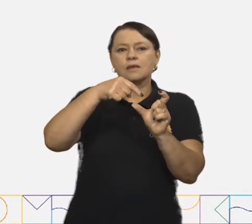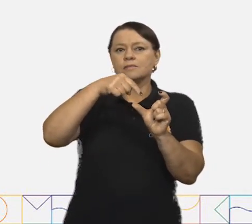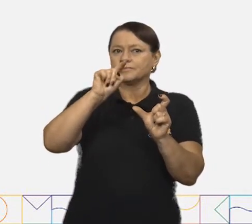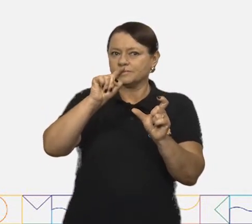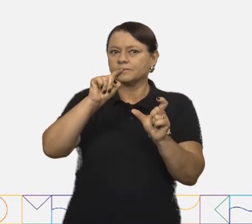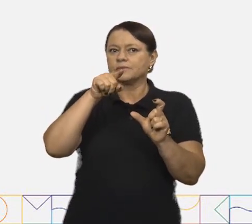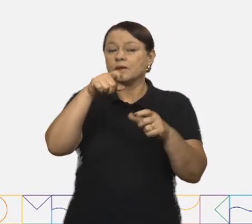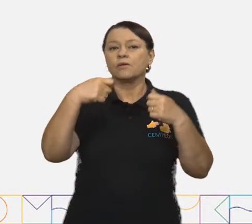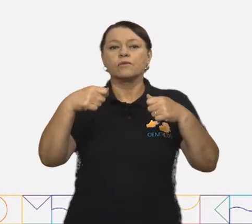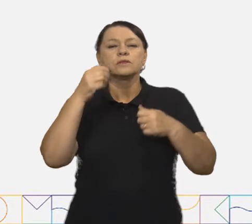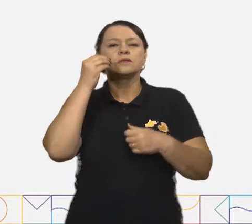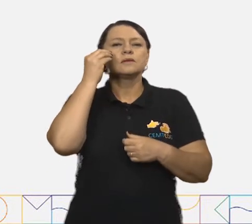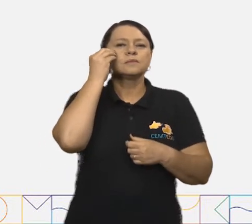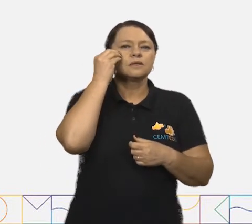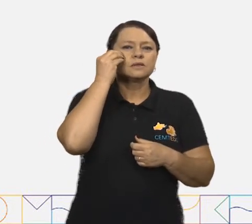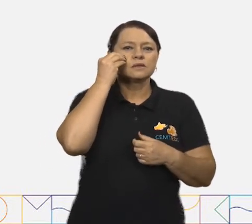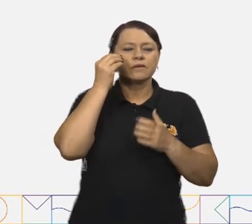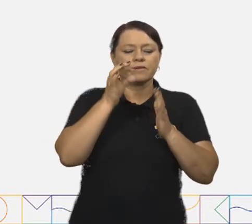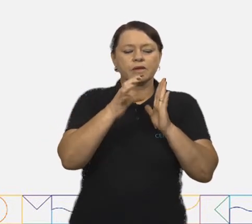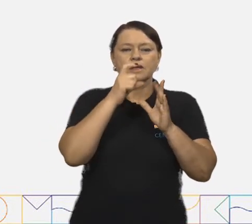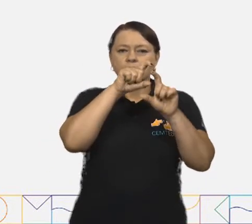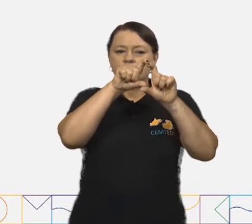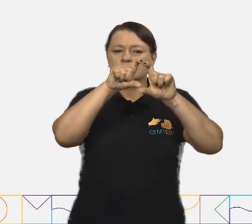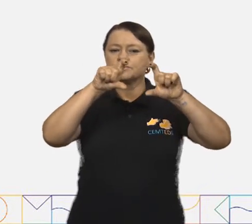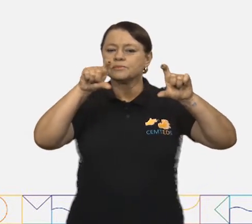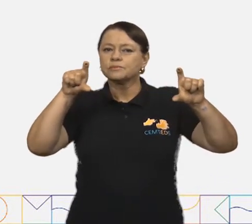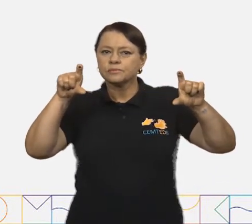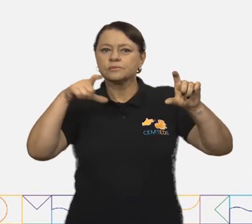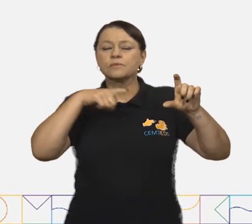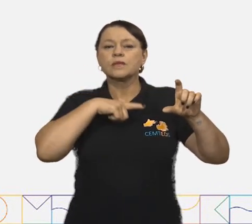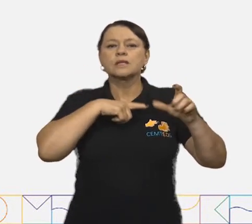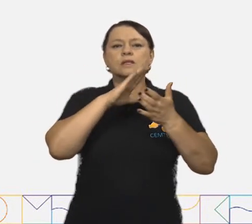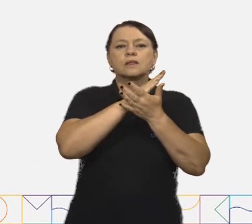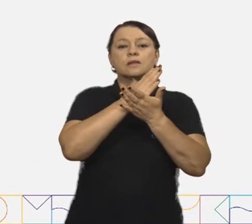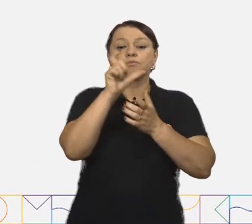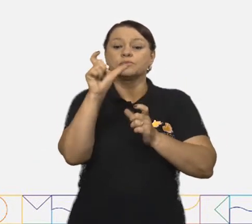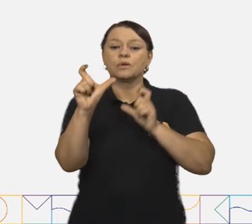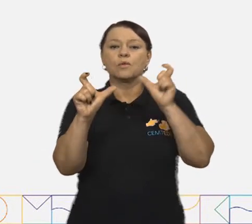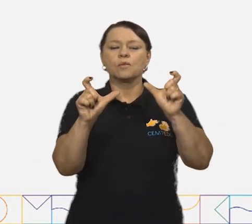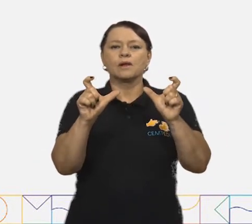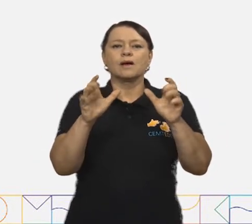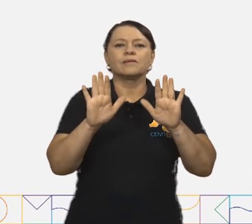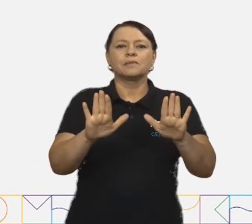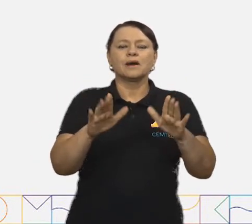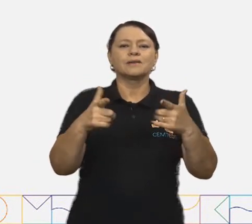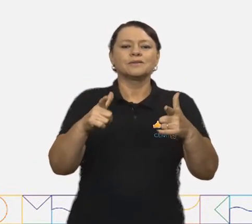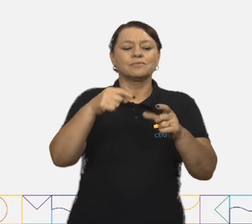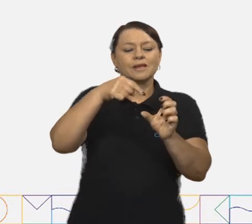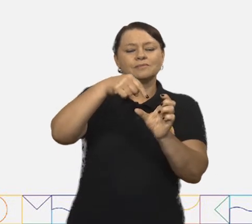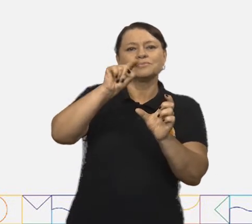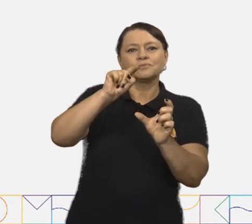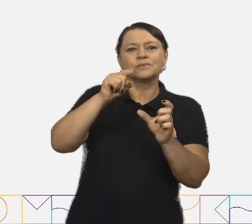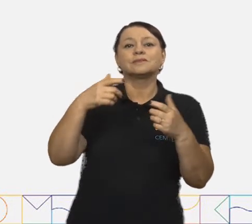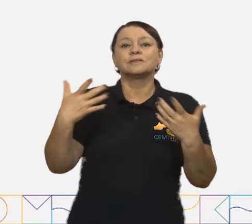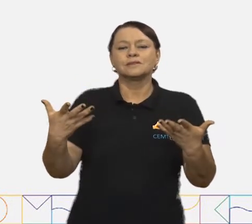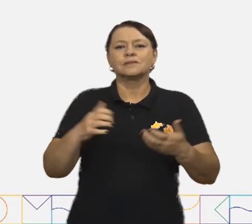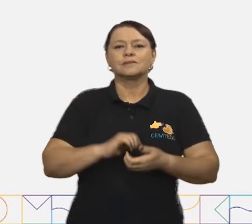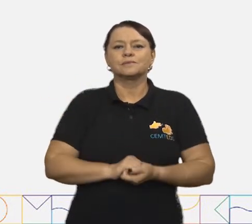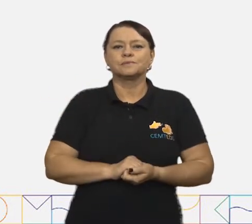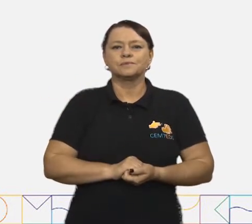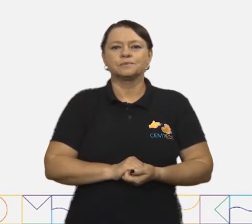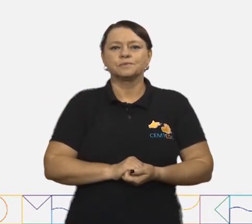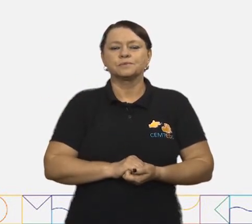Atividade 1. Assinale a alternativa correta. Galápagos é um conjunto de ilhas que